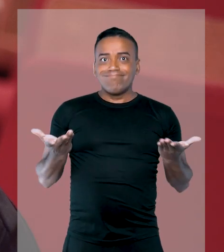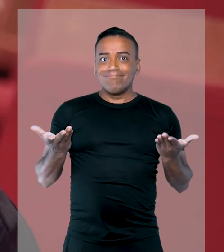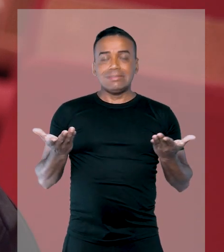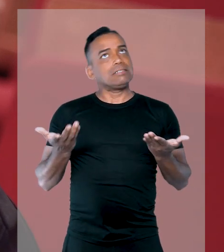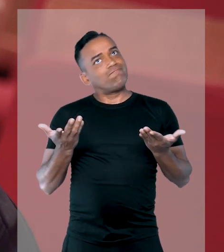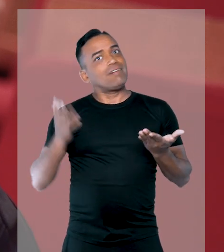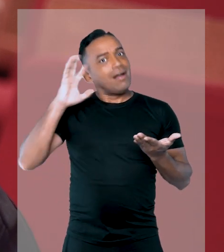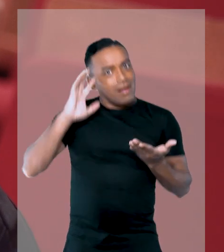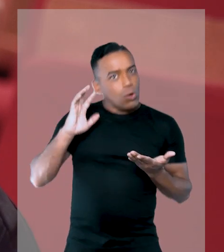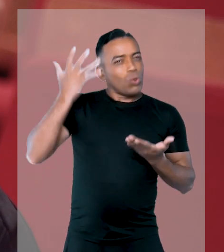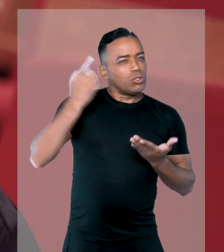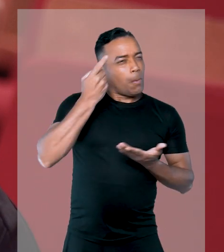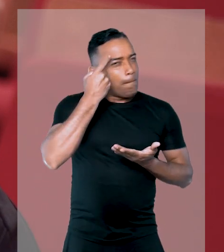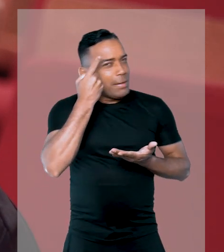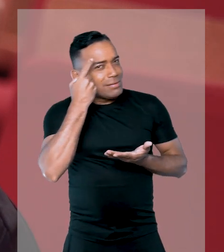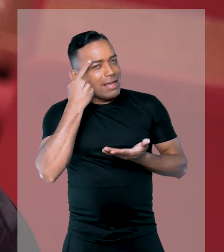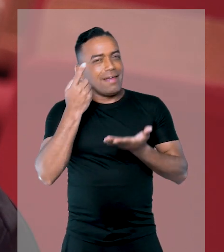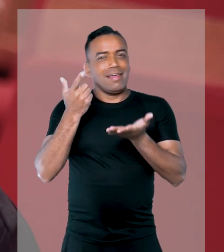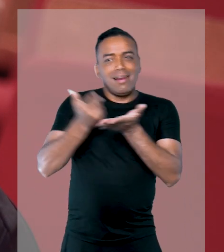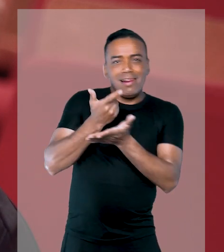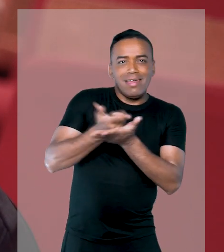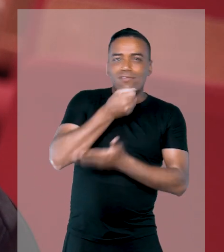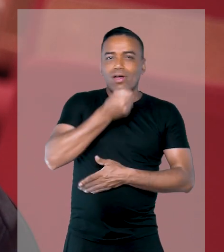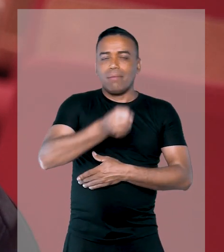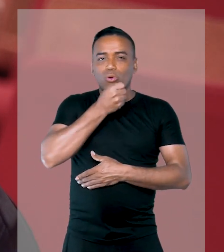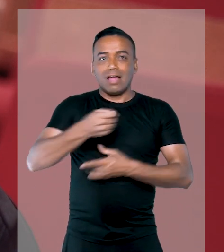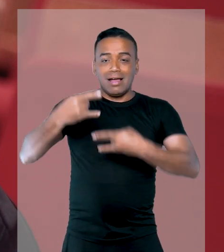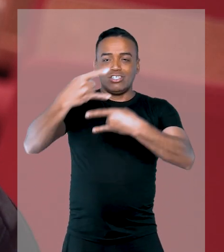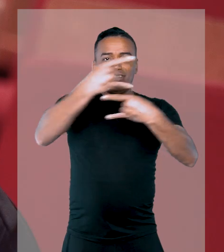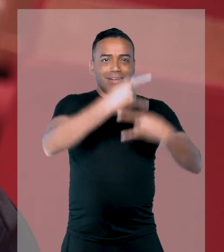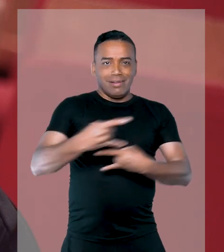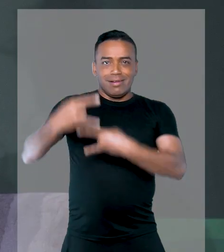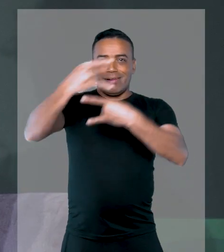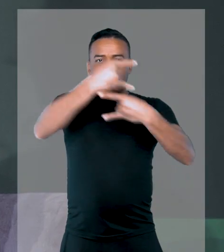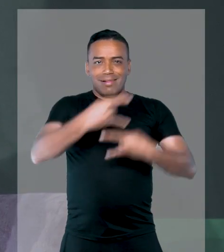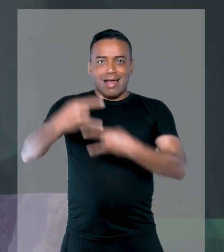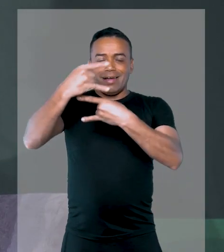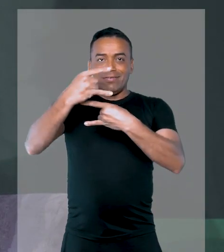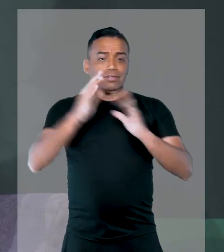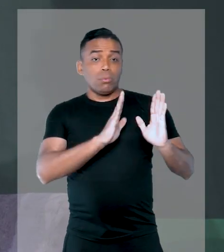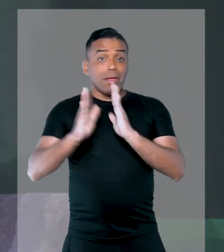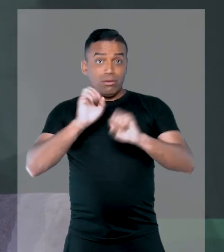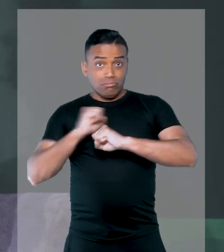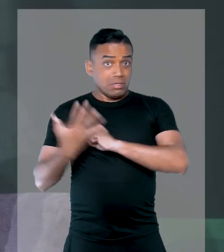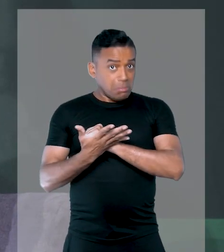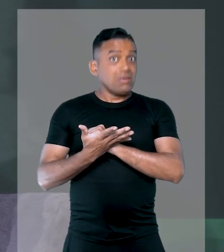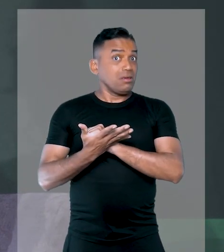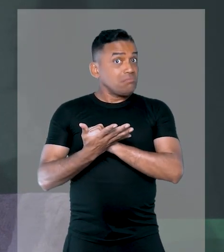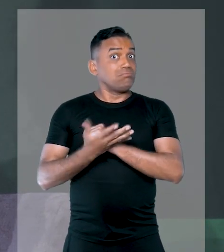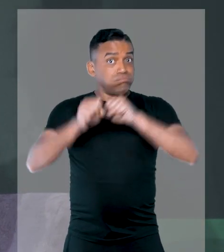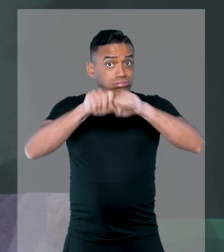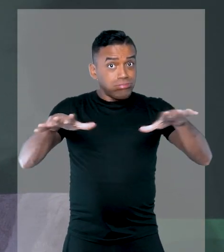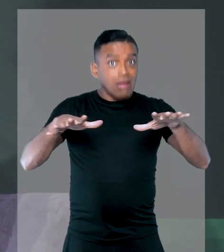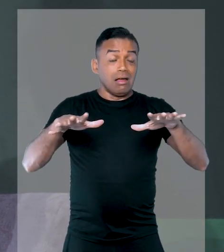sobre lives. Na plateia, um espectador acompanha atentamente a fala de Letícia. Porque foi durante a pandemia e estava tendo